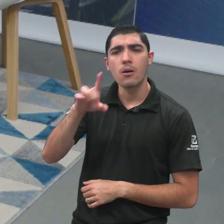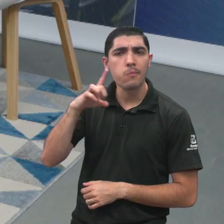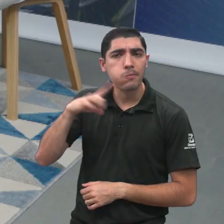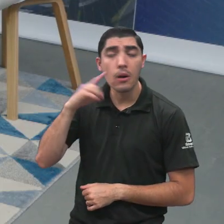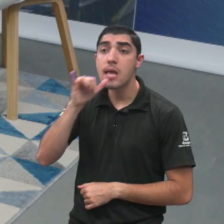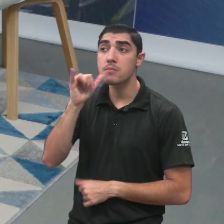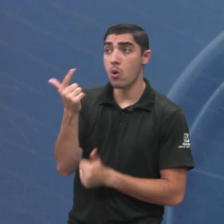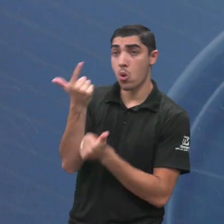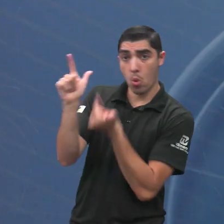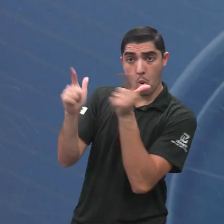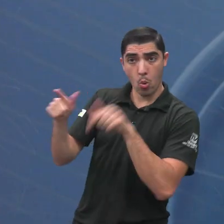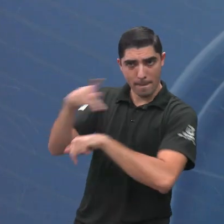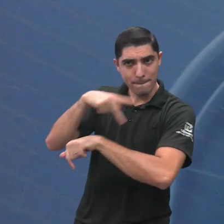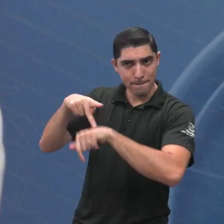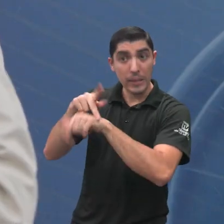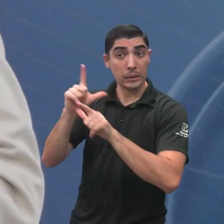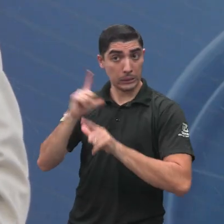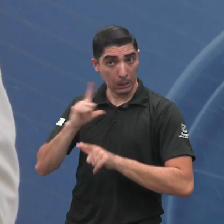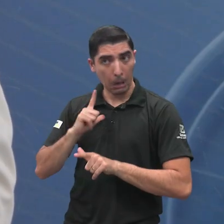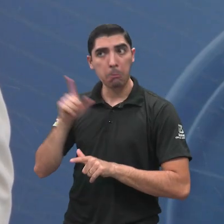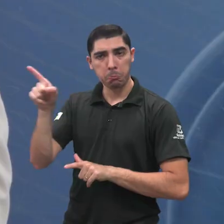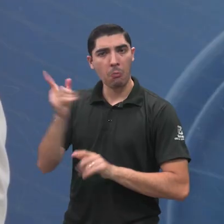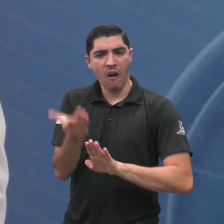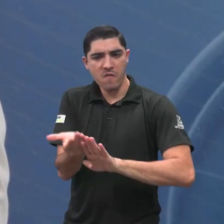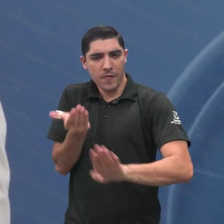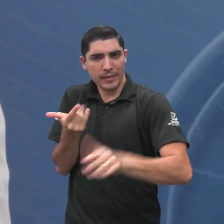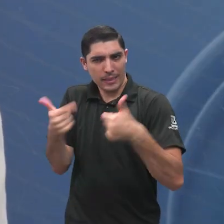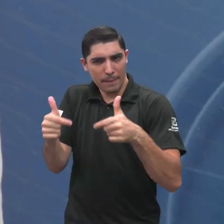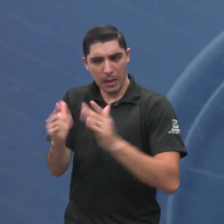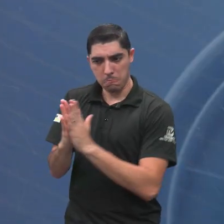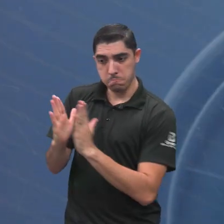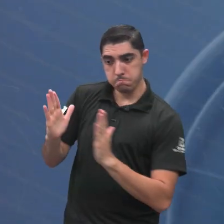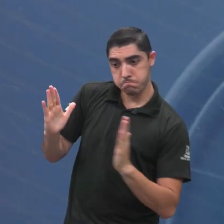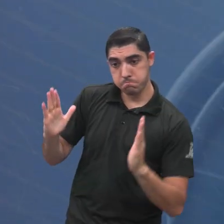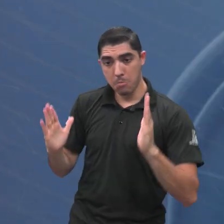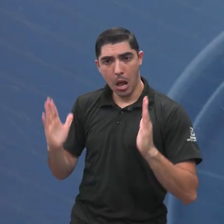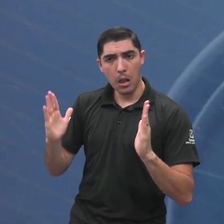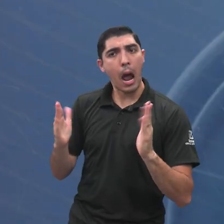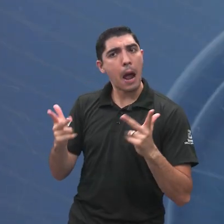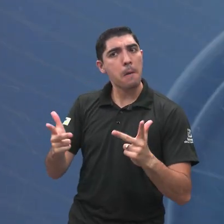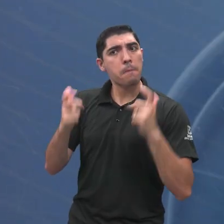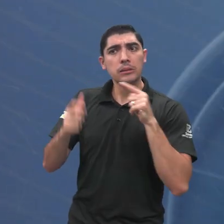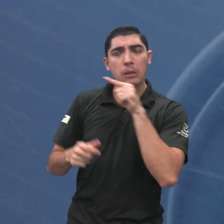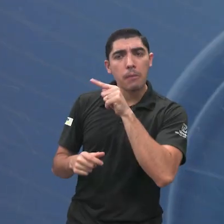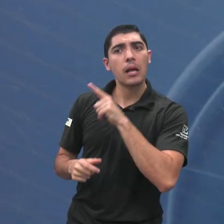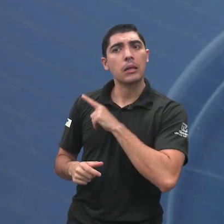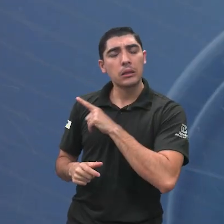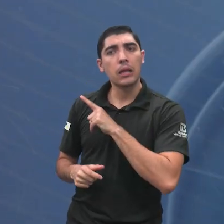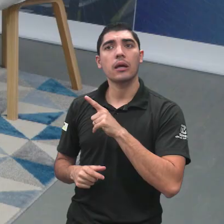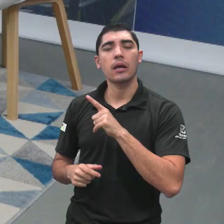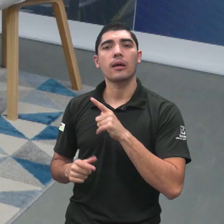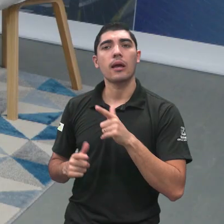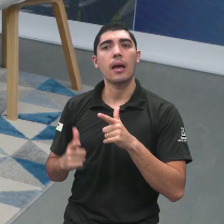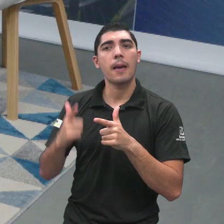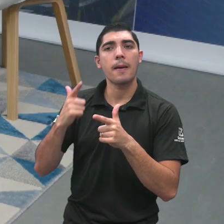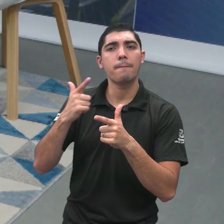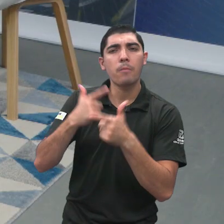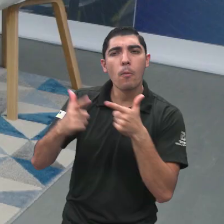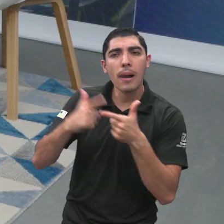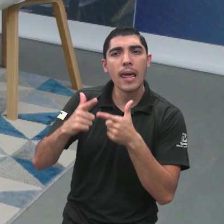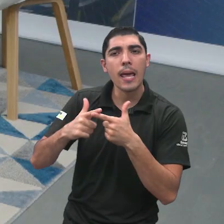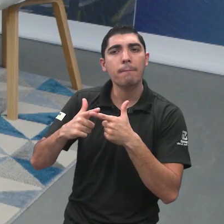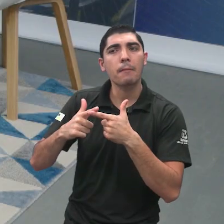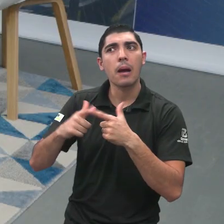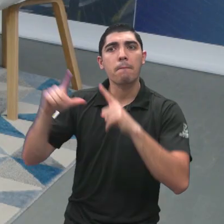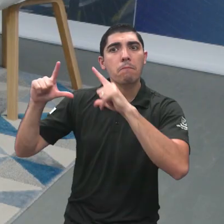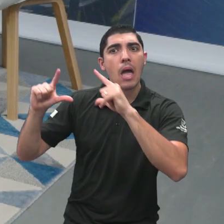licenças parentais mais amplas mostram redução de processos, né, envolvendo o abandono por parte